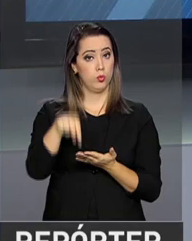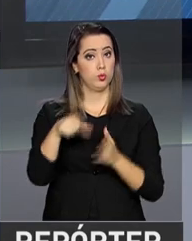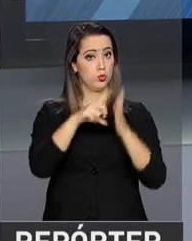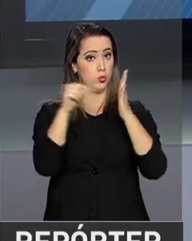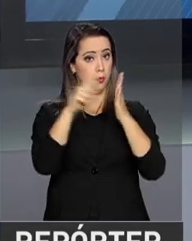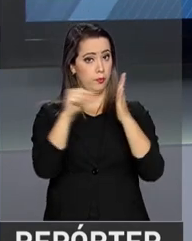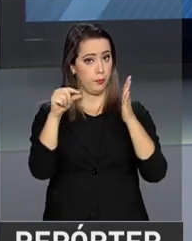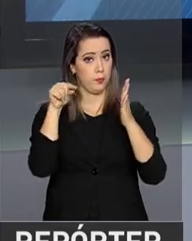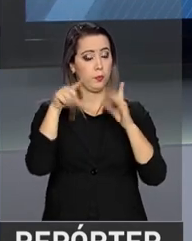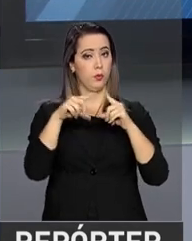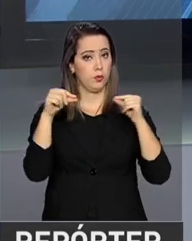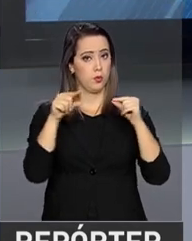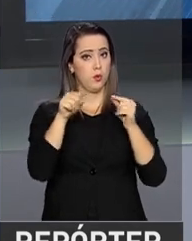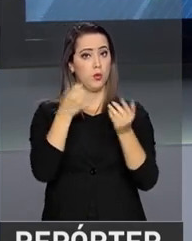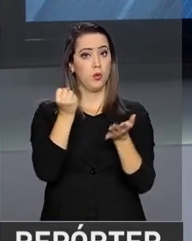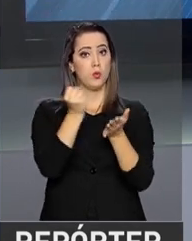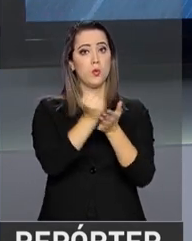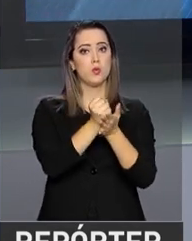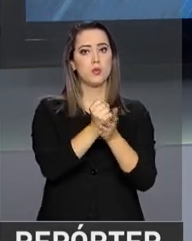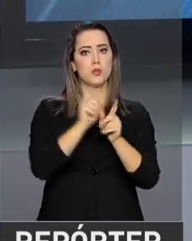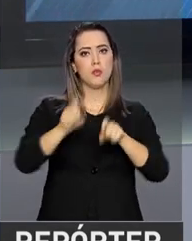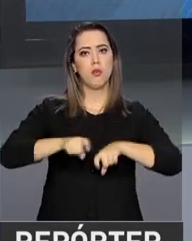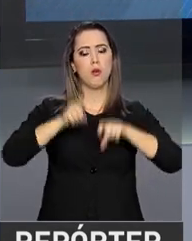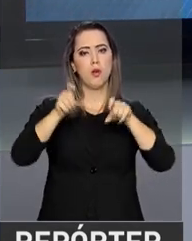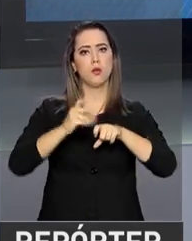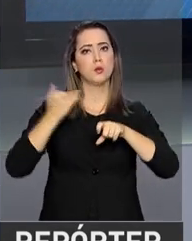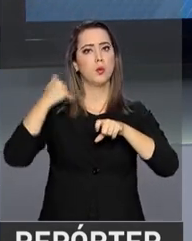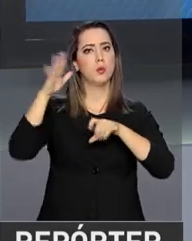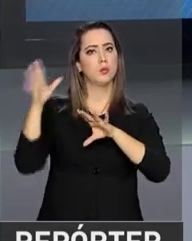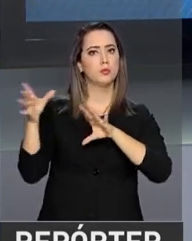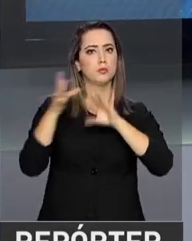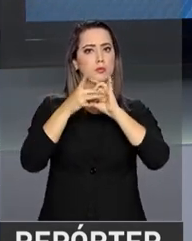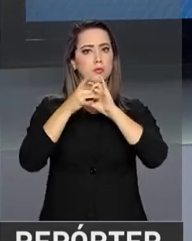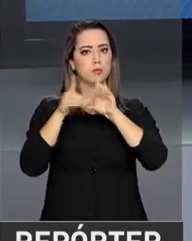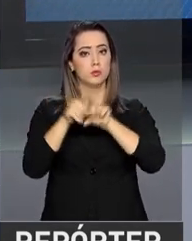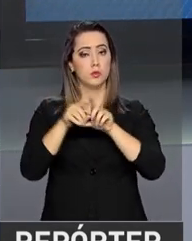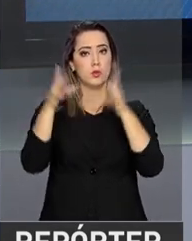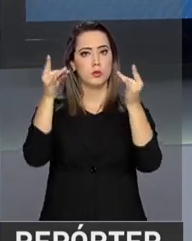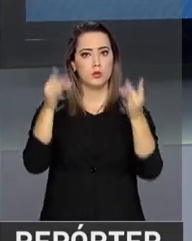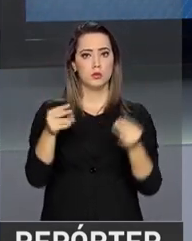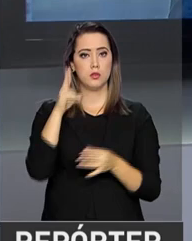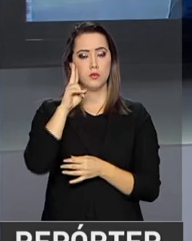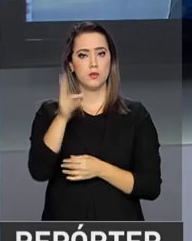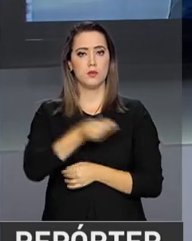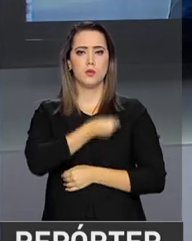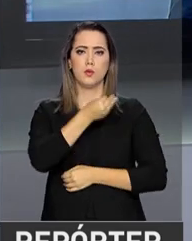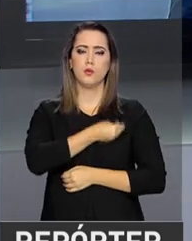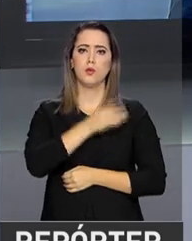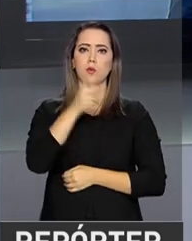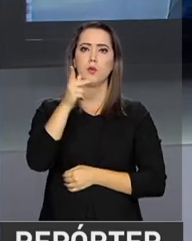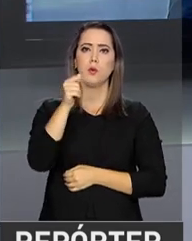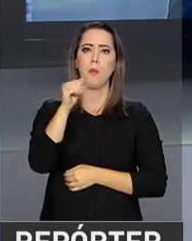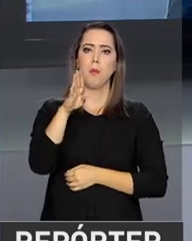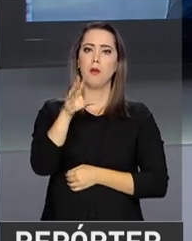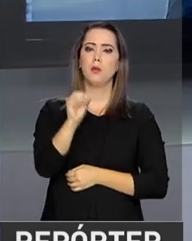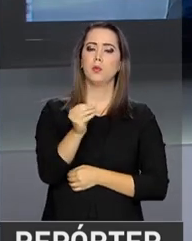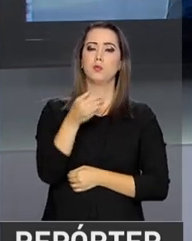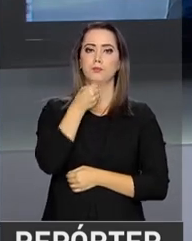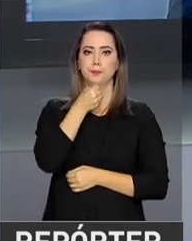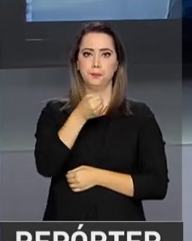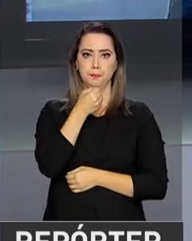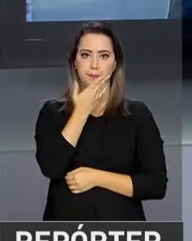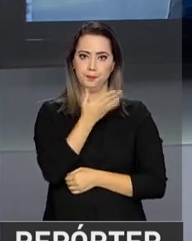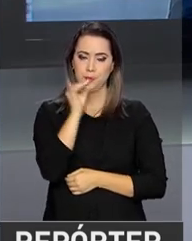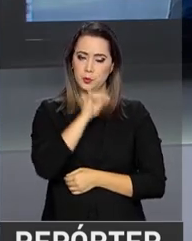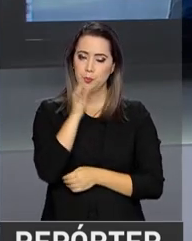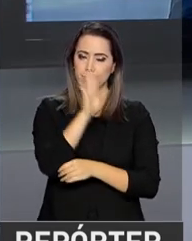no palácio do planalto o selo agro mais integridade os detalhes você confere ao vivo com repórter pablo um dia lá